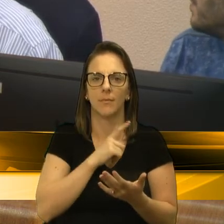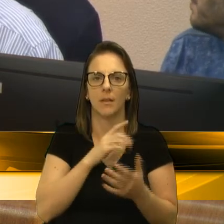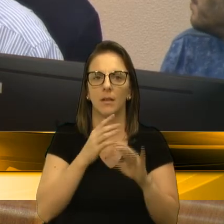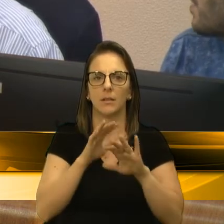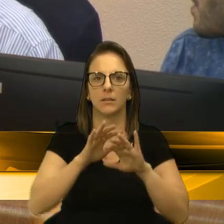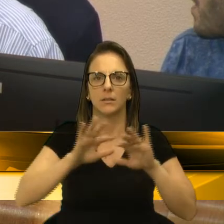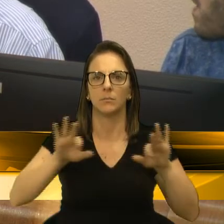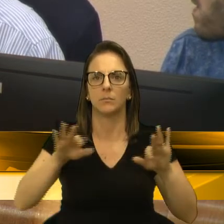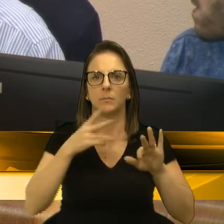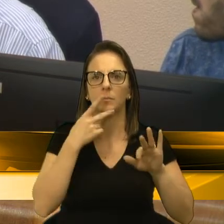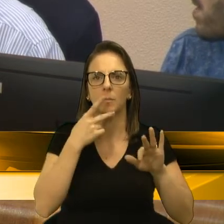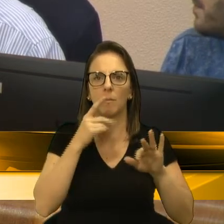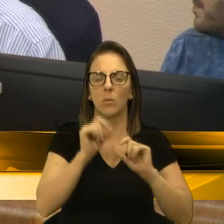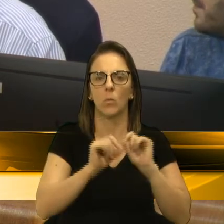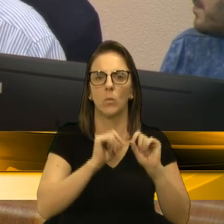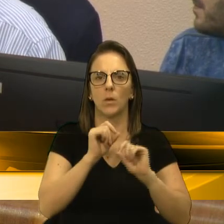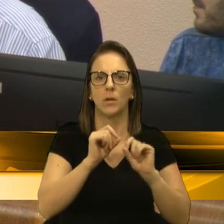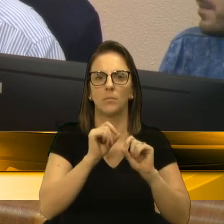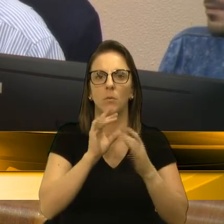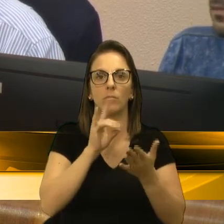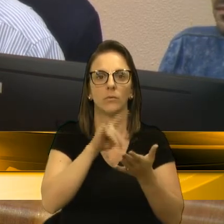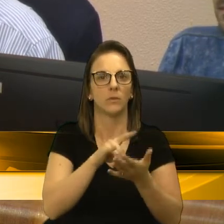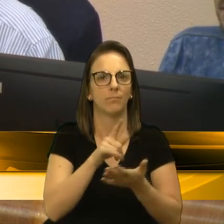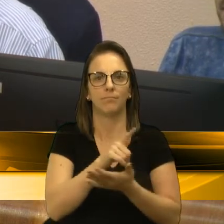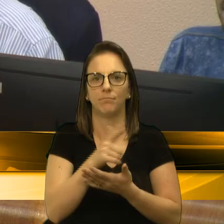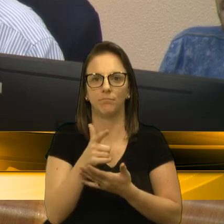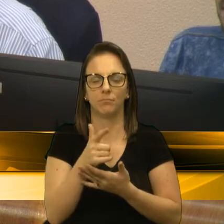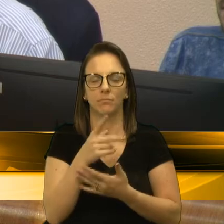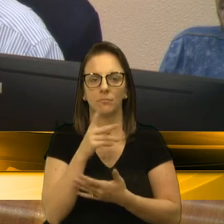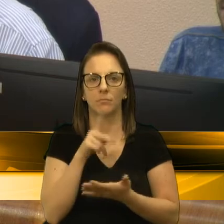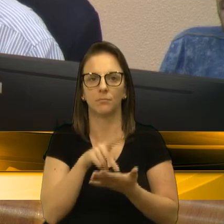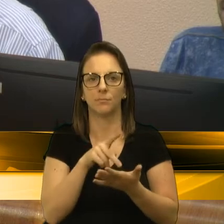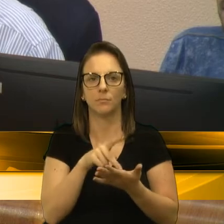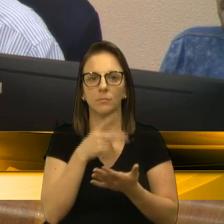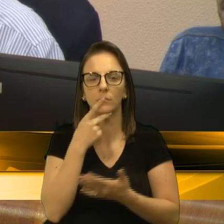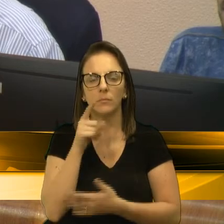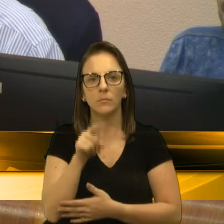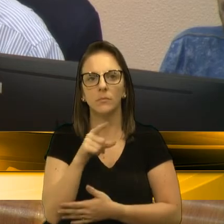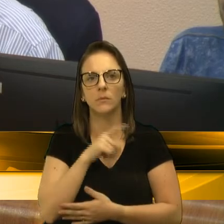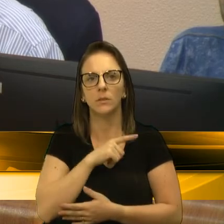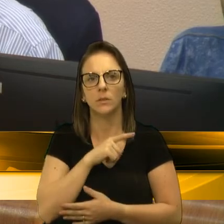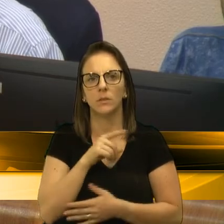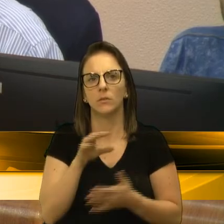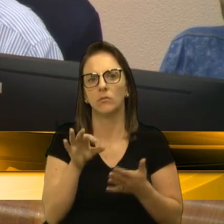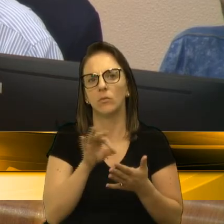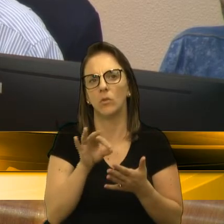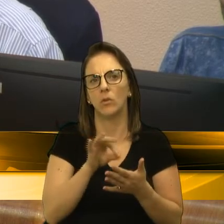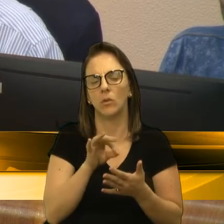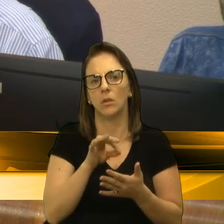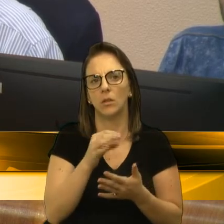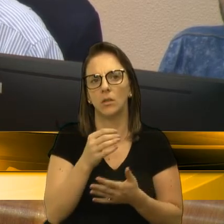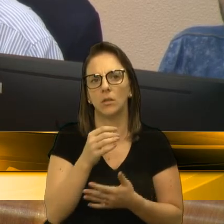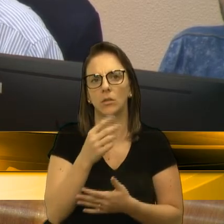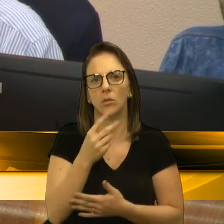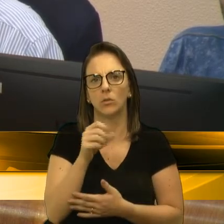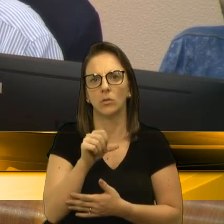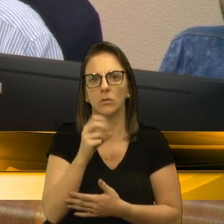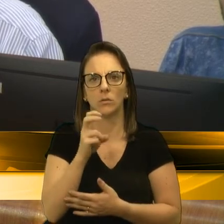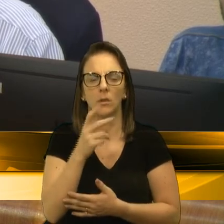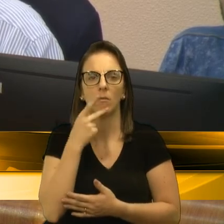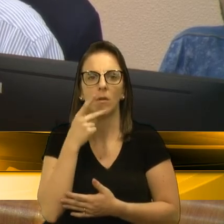aditados, efetivamente não alcança procedência. Necessário consignar impugnação ao item 6 da folha 295, na matéria de arguição da